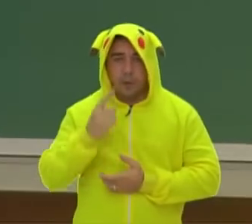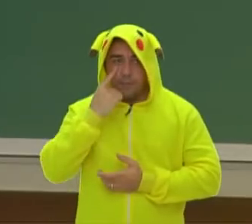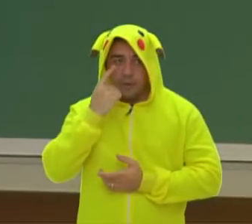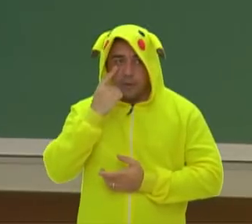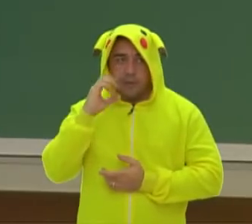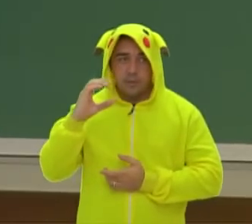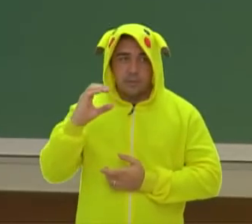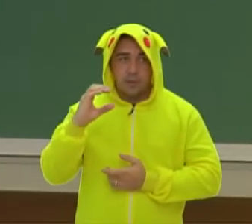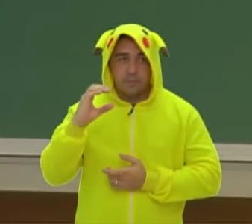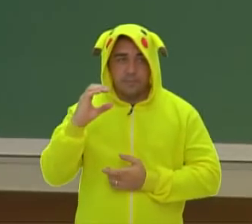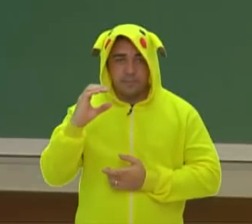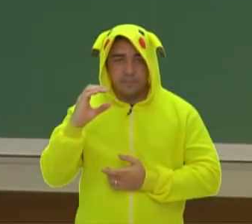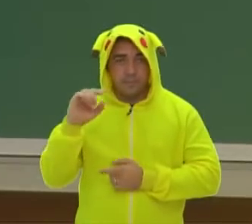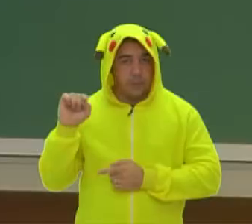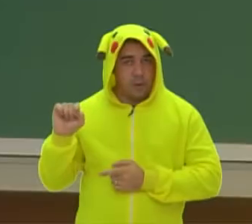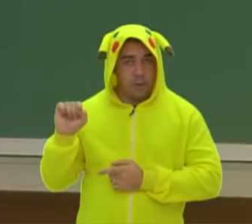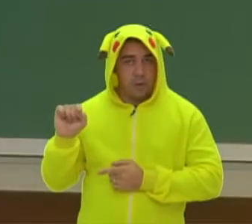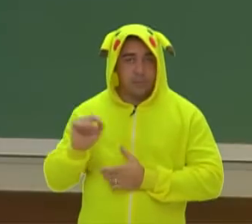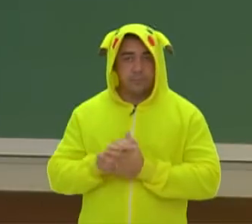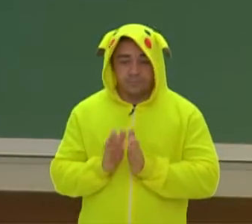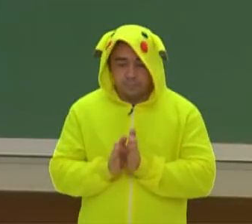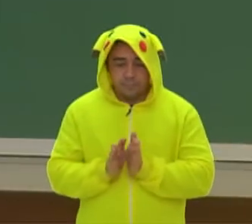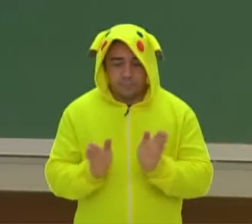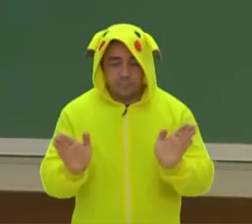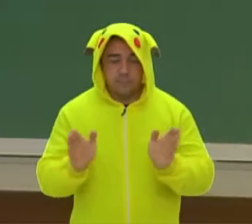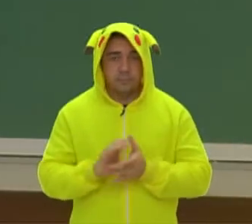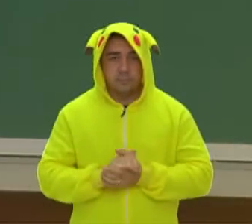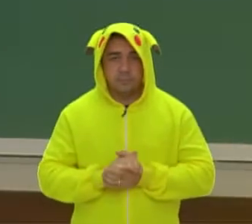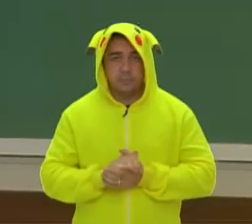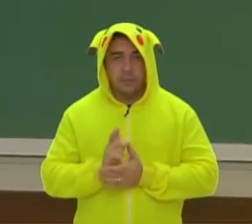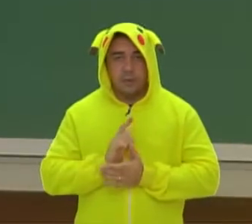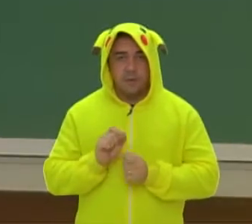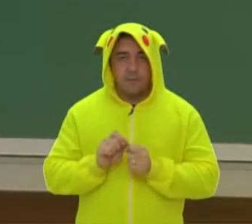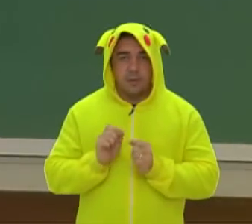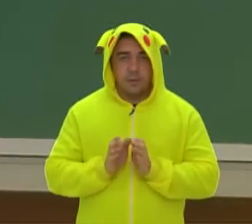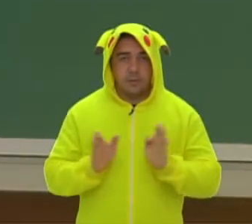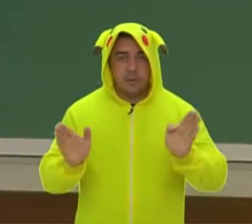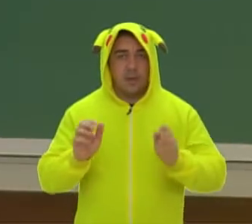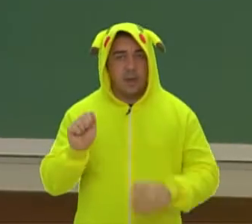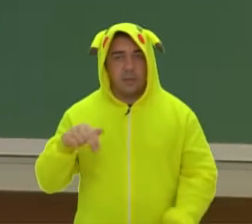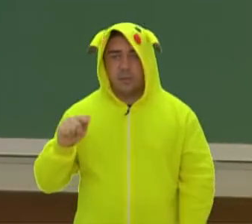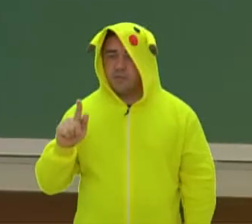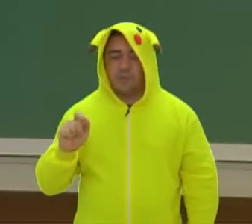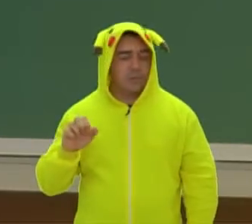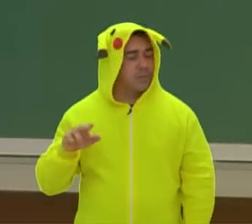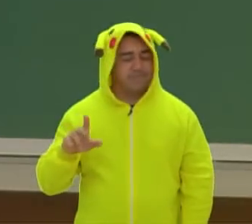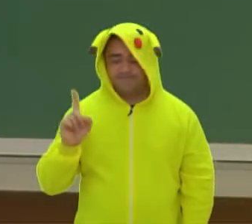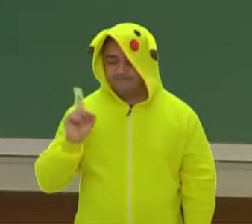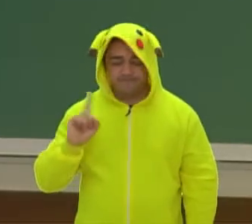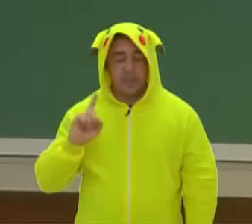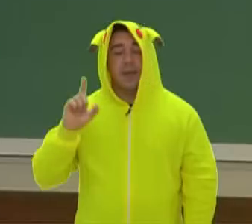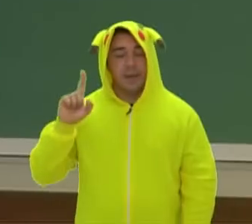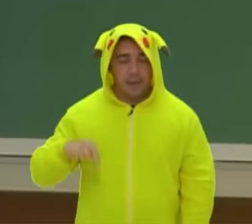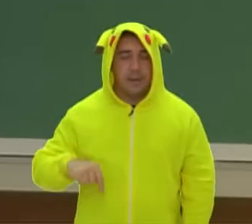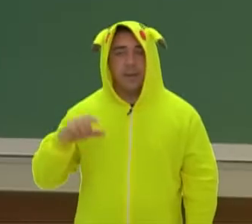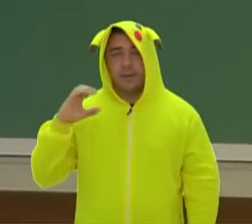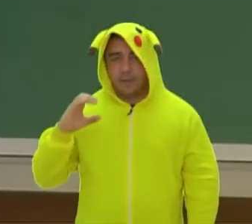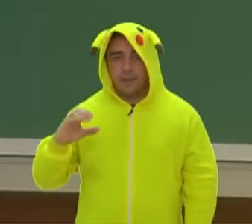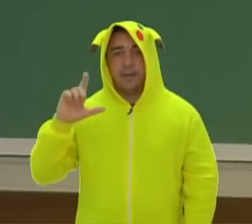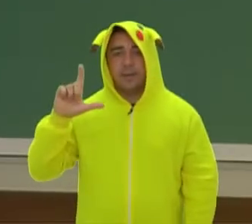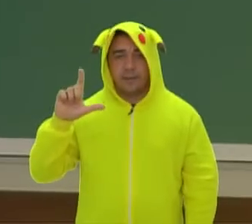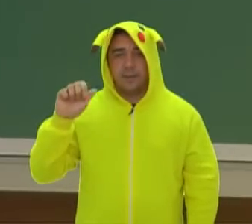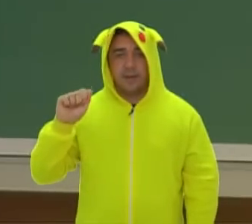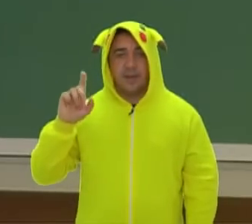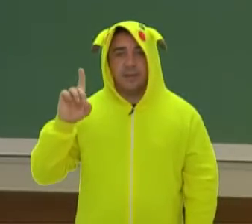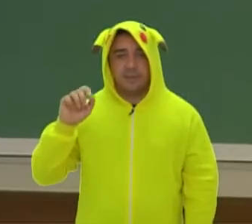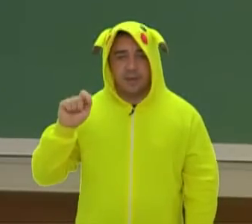onde está aqui a letra C, aqui, ó. Uma espécie forma outra por anagênese. Aqui é o contrário, aqui sim, ó. Cada